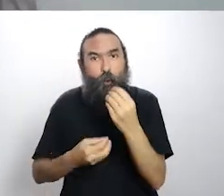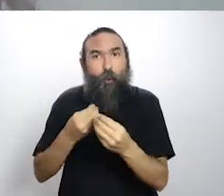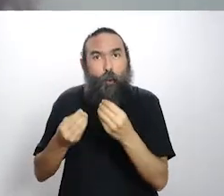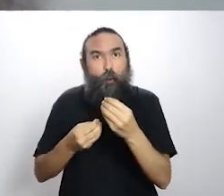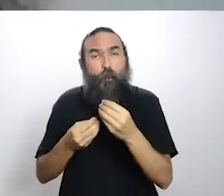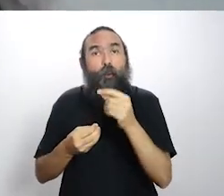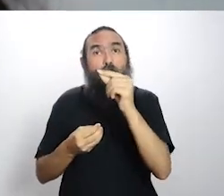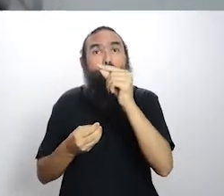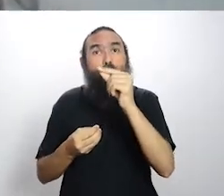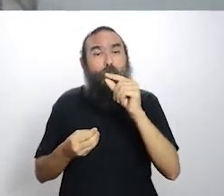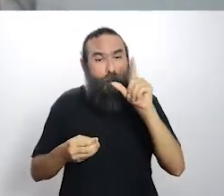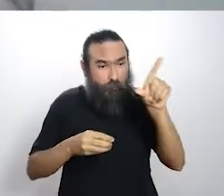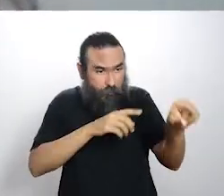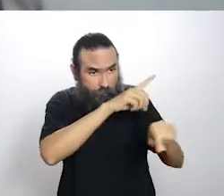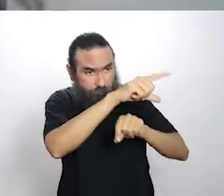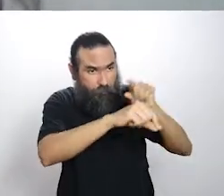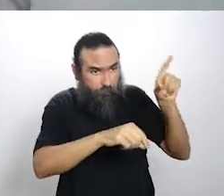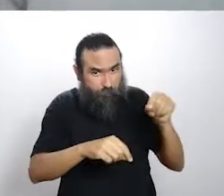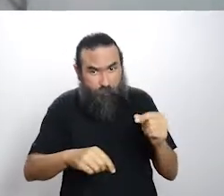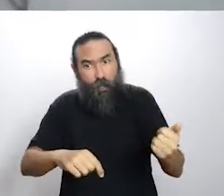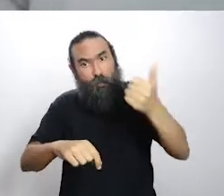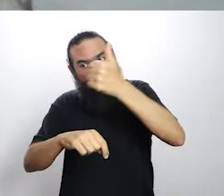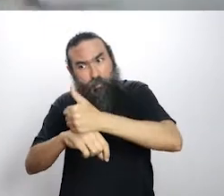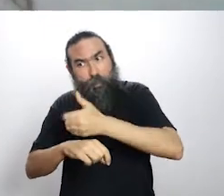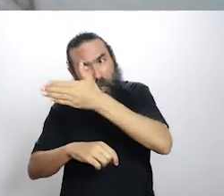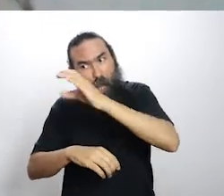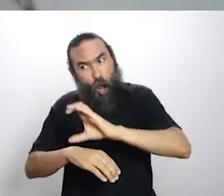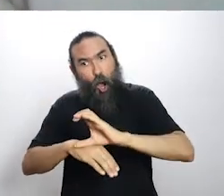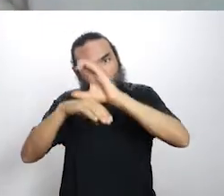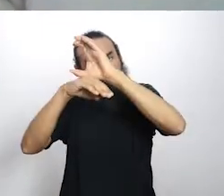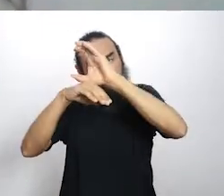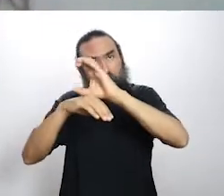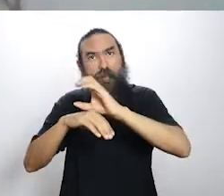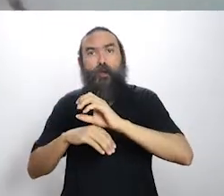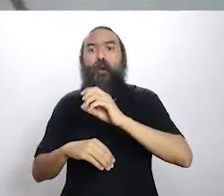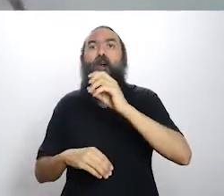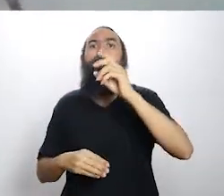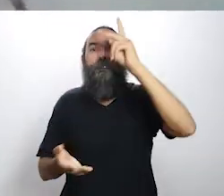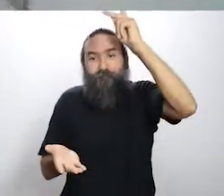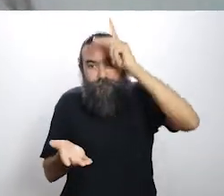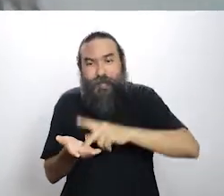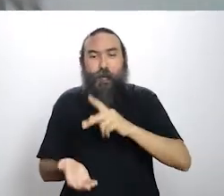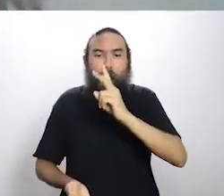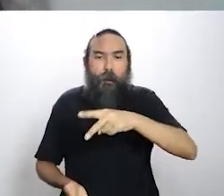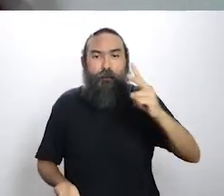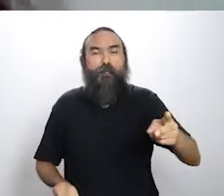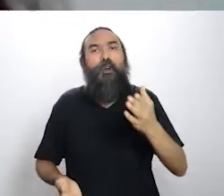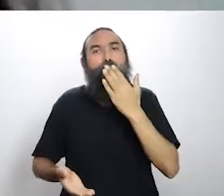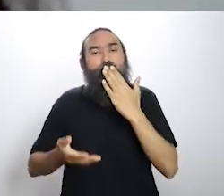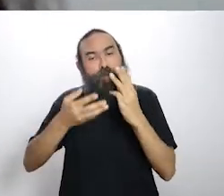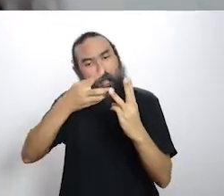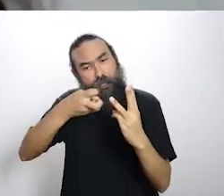indígenas como conselheiros. Teve a professora Rita Potiguara, o Gerson Baniwa, a professora